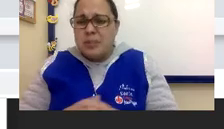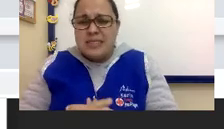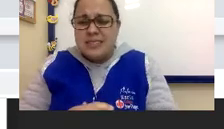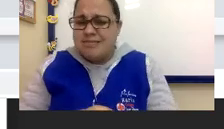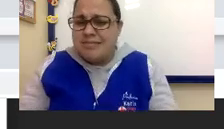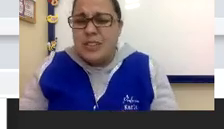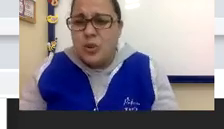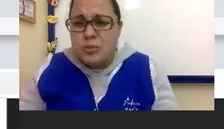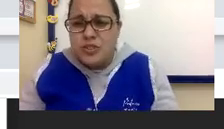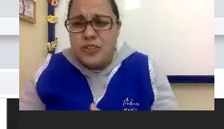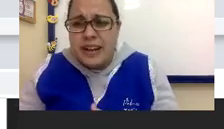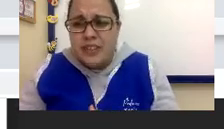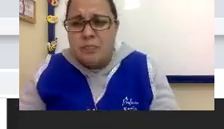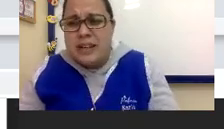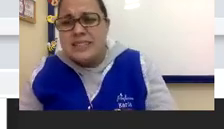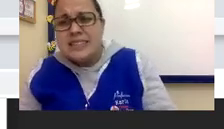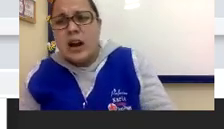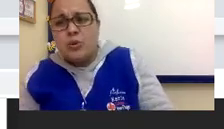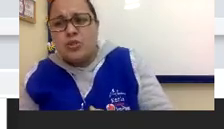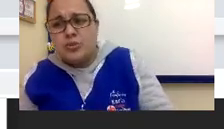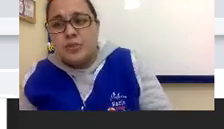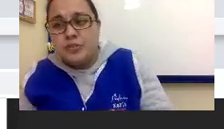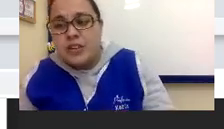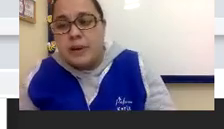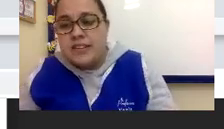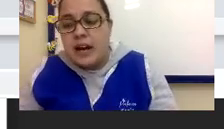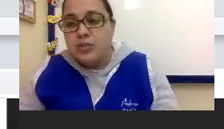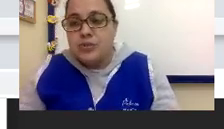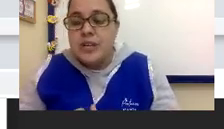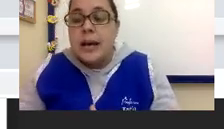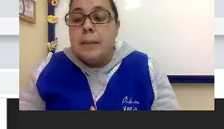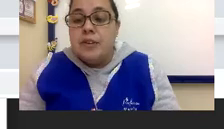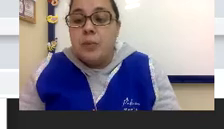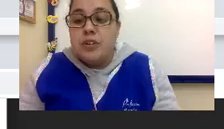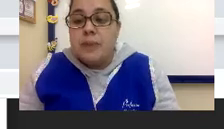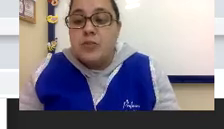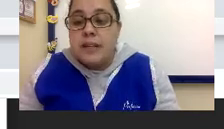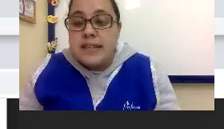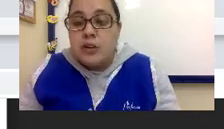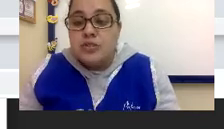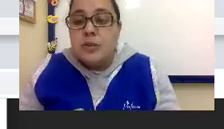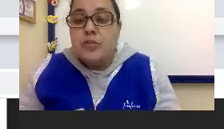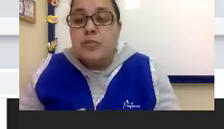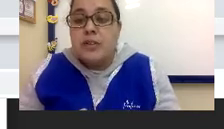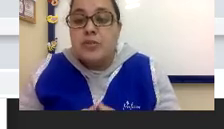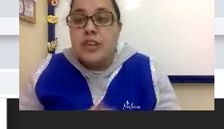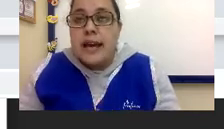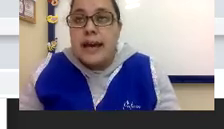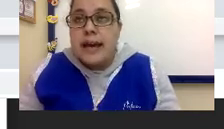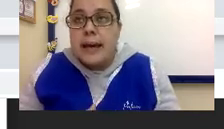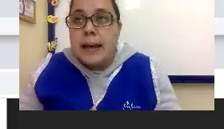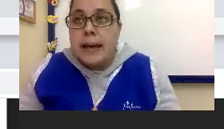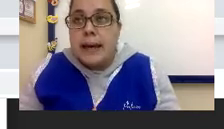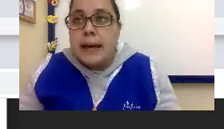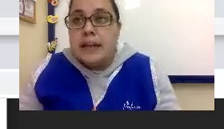Nossa, mas que nome diferente, peristálticos, movimentos peristálticos. Pessoal, movimentos peristálticos são movimentos